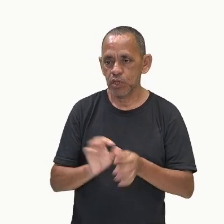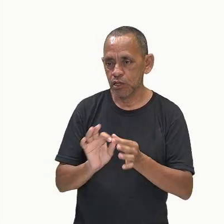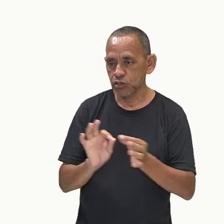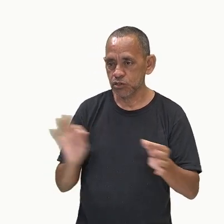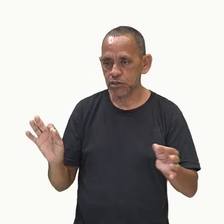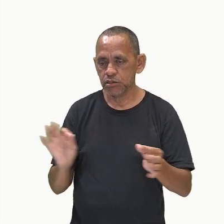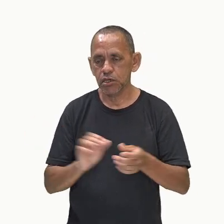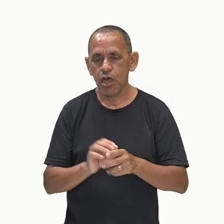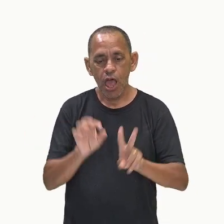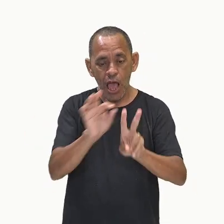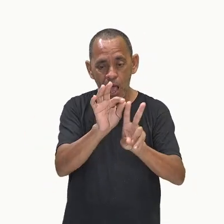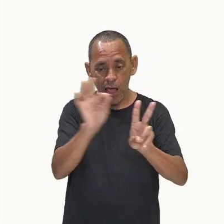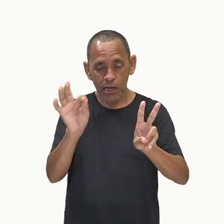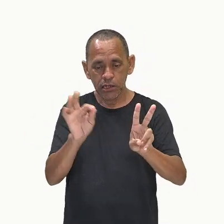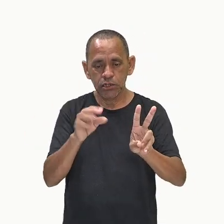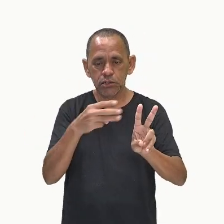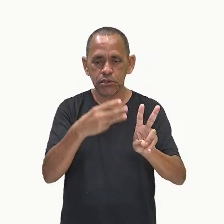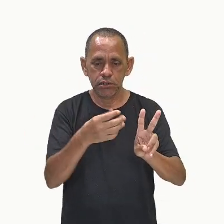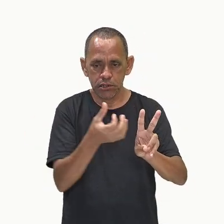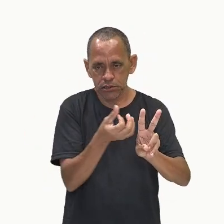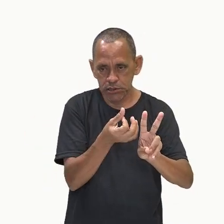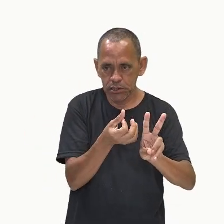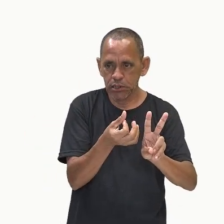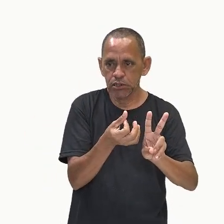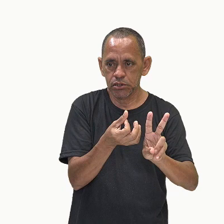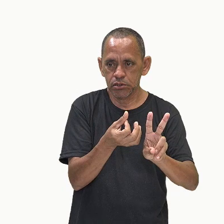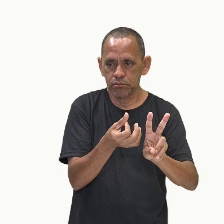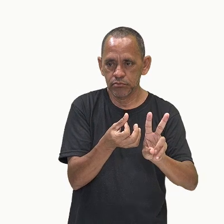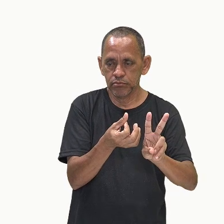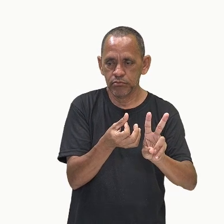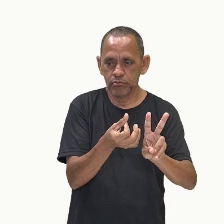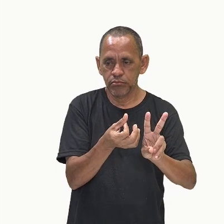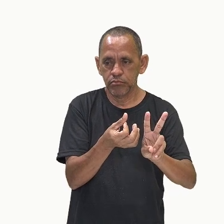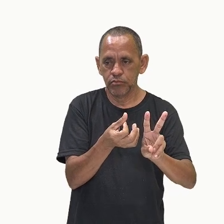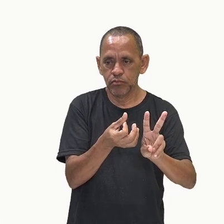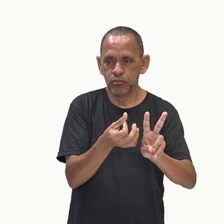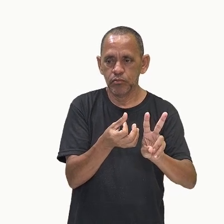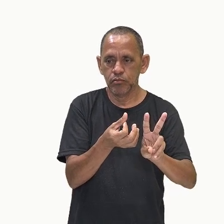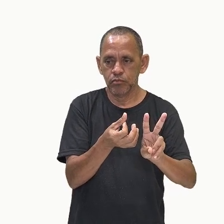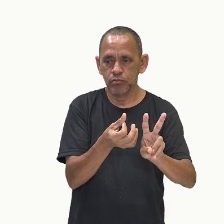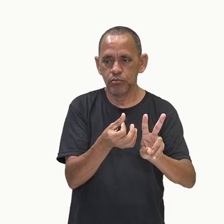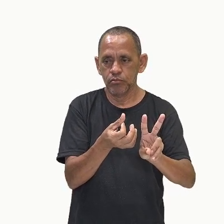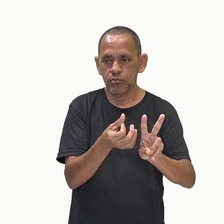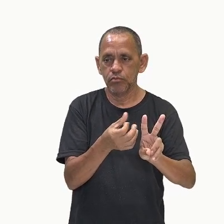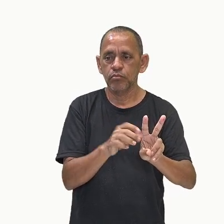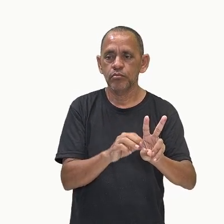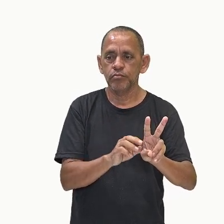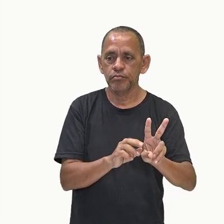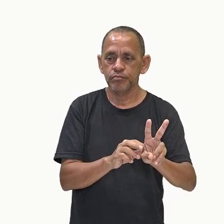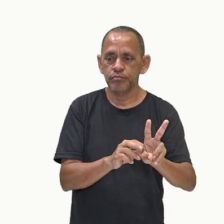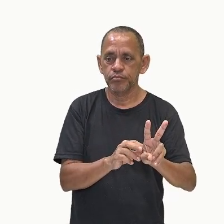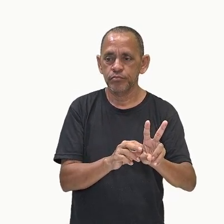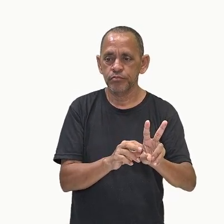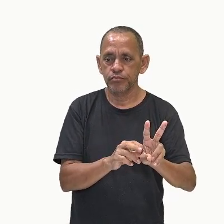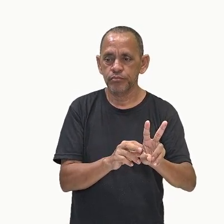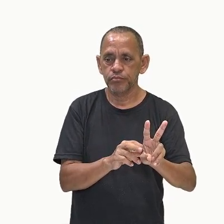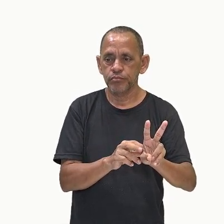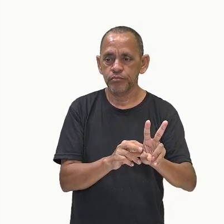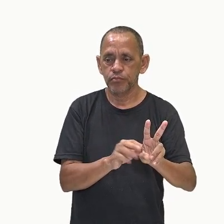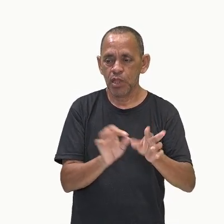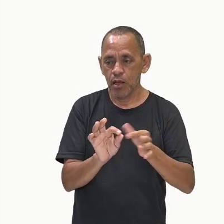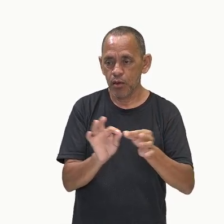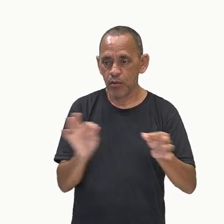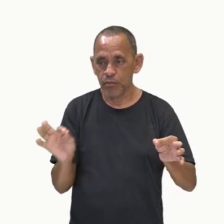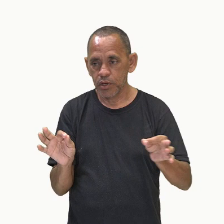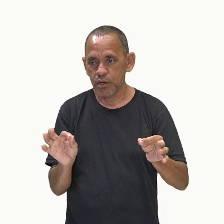raiz quadrada de 36, certo? Então, a distância de AB vai ser igual a 6. Então, já temos a